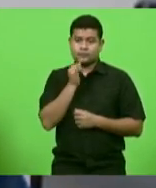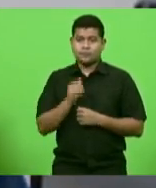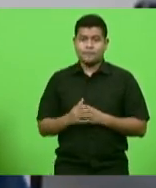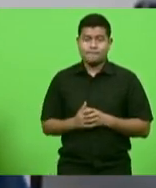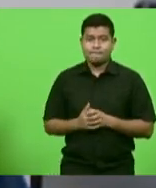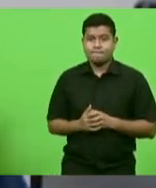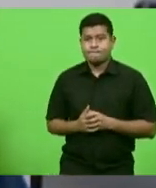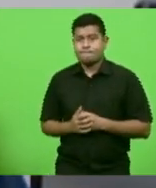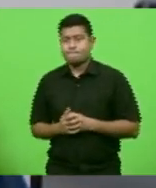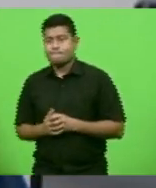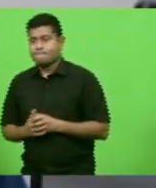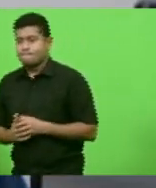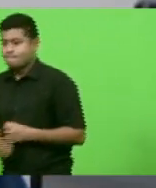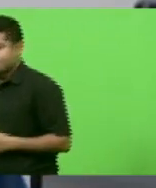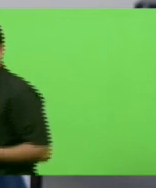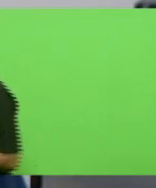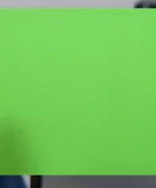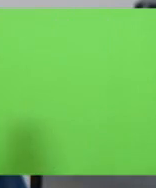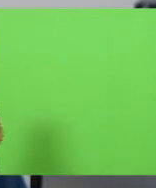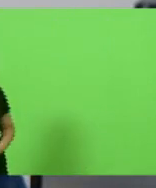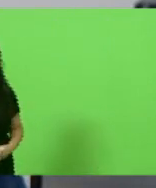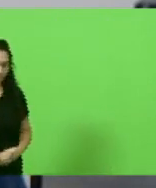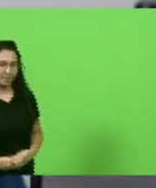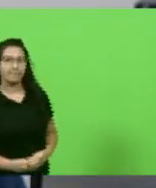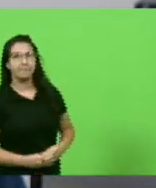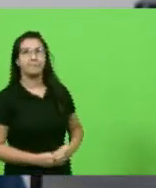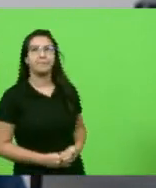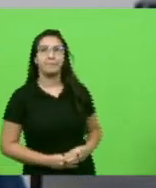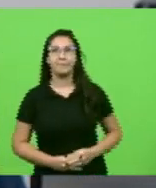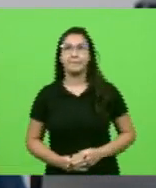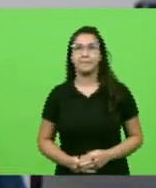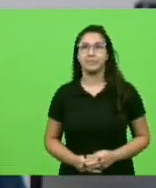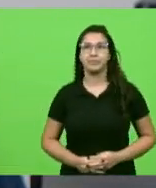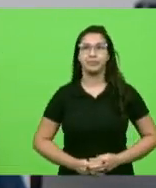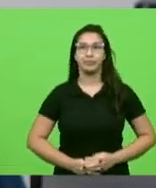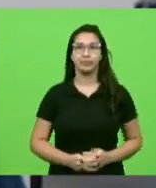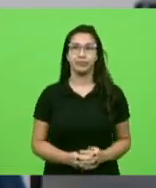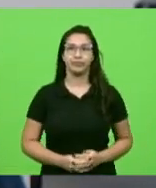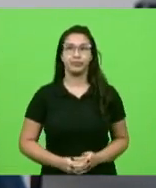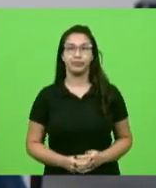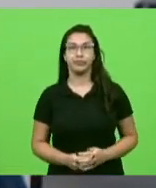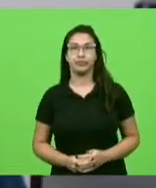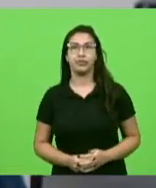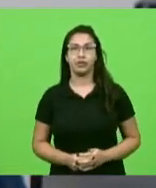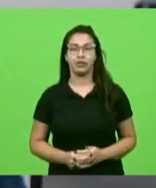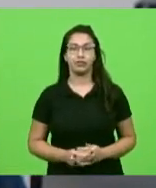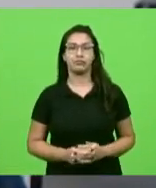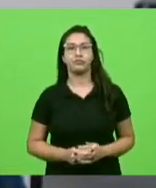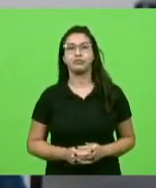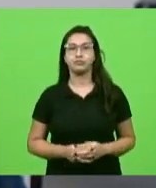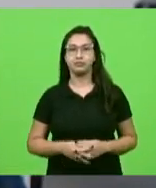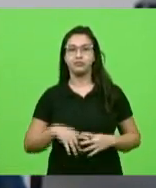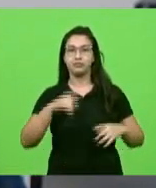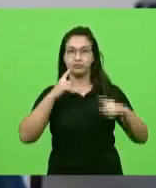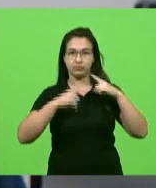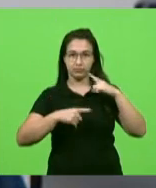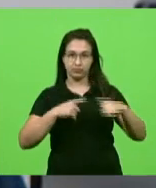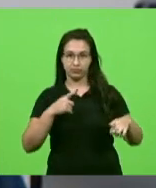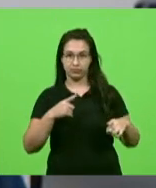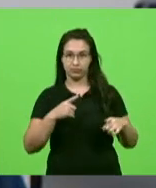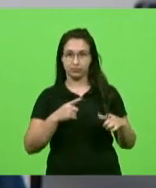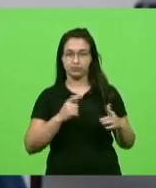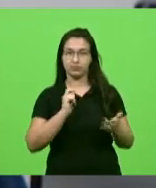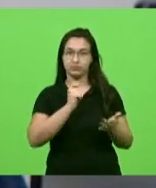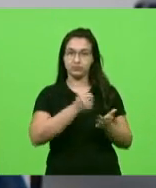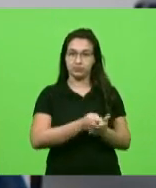caso é o elemento normativo do tipo incriminador do Espírito artigo 11 tem um da Lei 1.079 ou seja ordenação de despesa